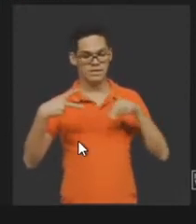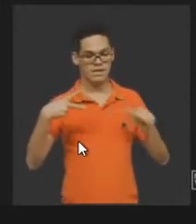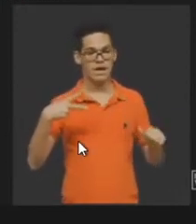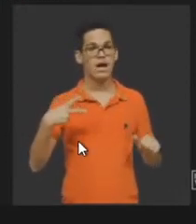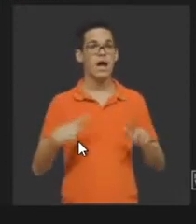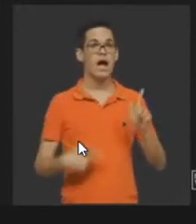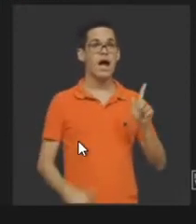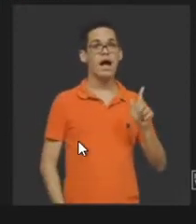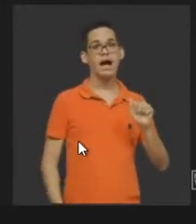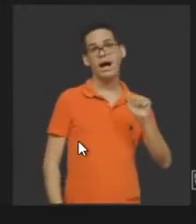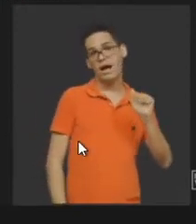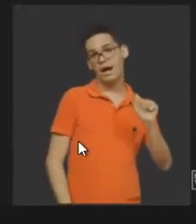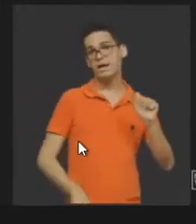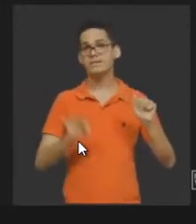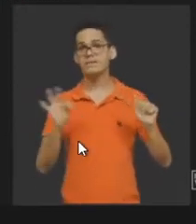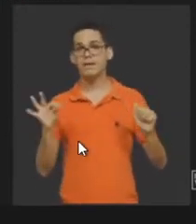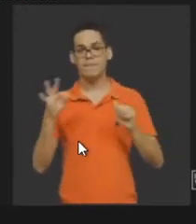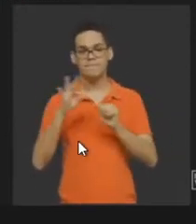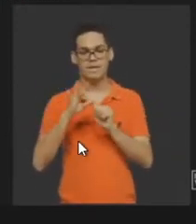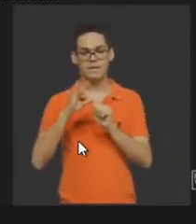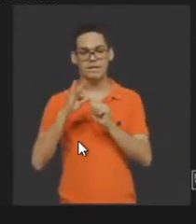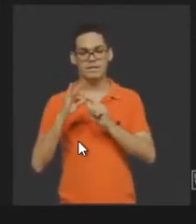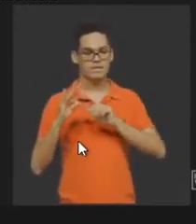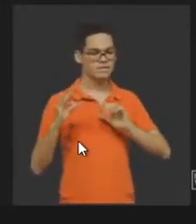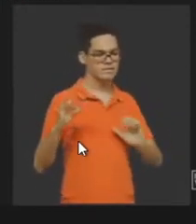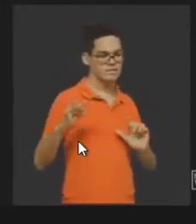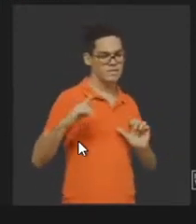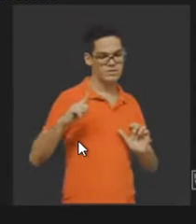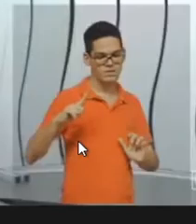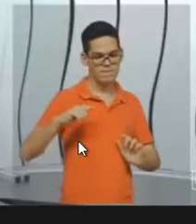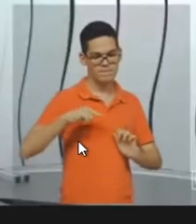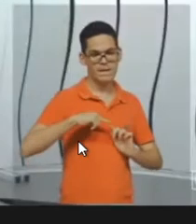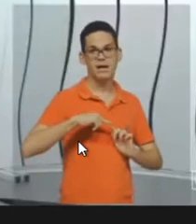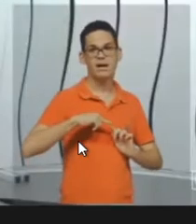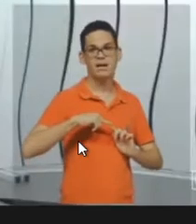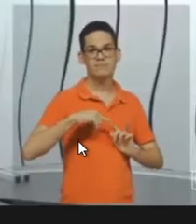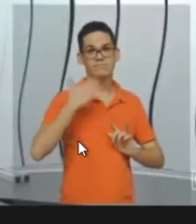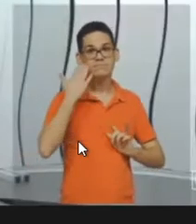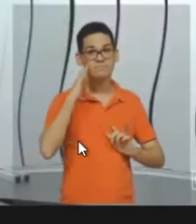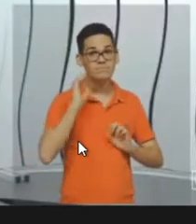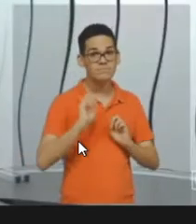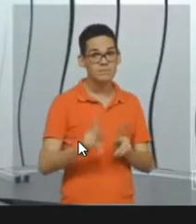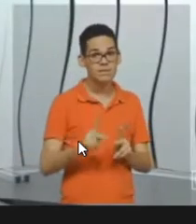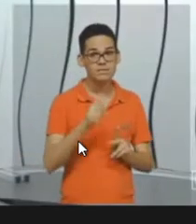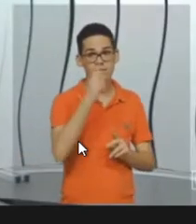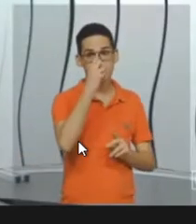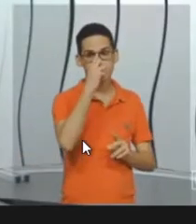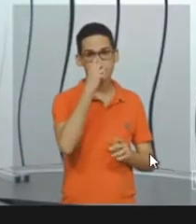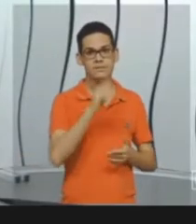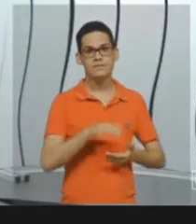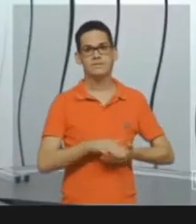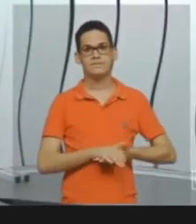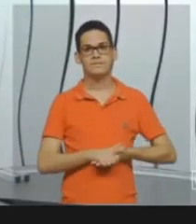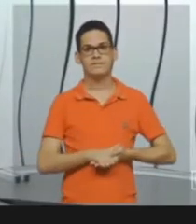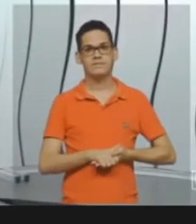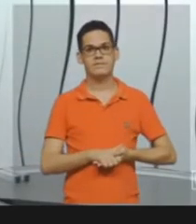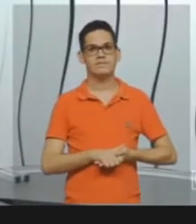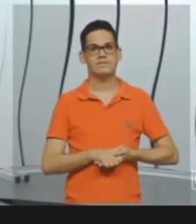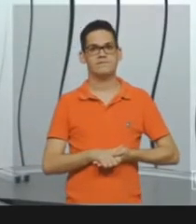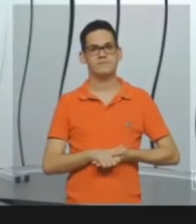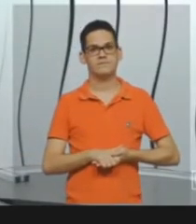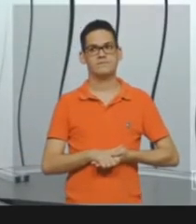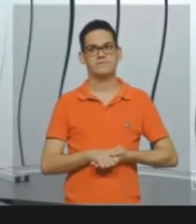de se ligar à timina e a citosina só é capaz de se ligar à guanina. Ok? Vamos ver isso